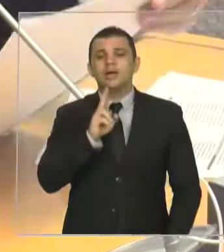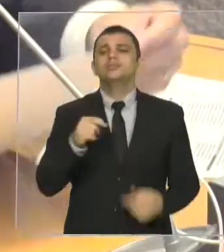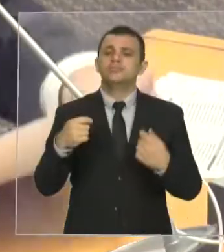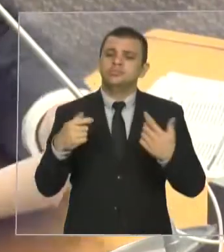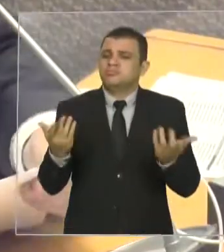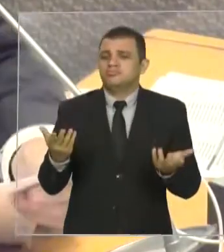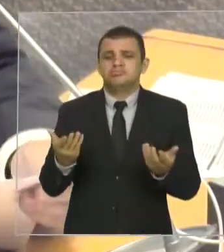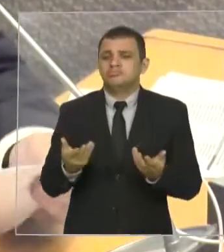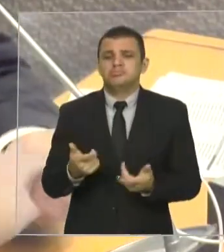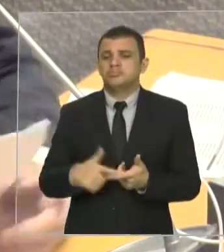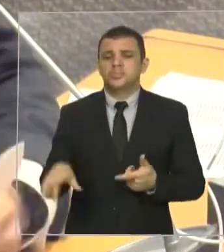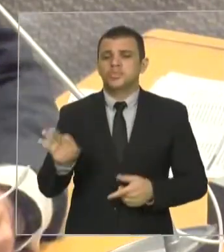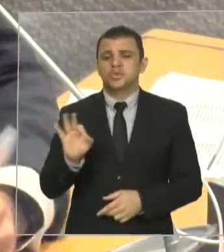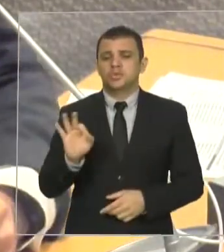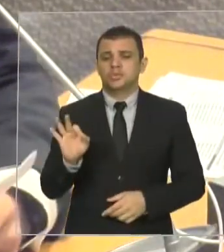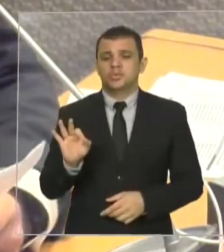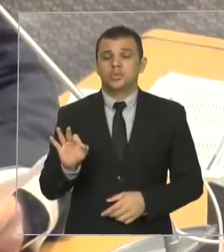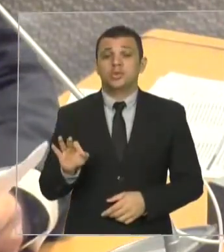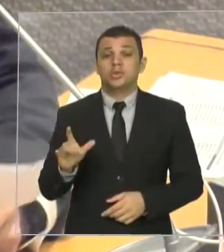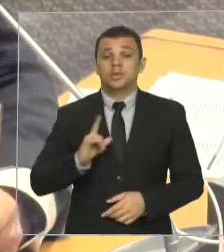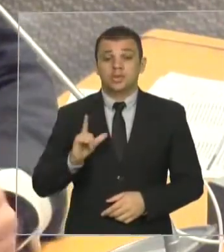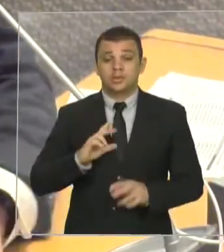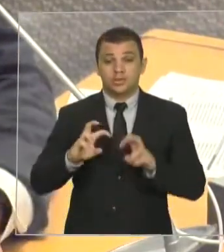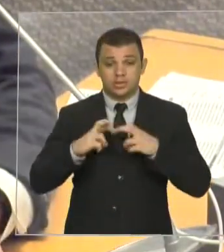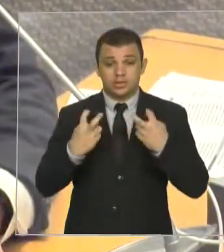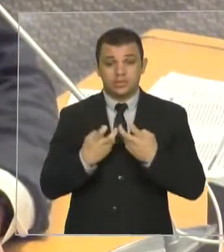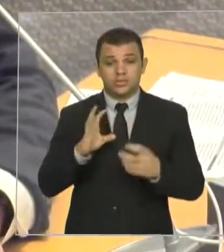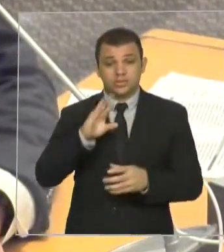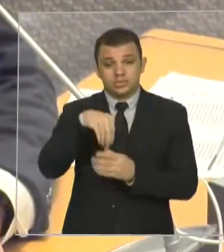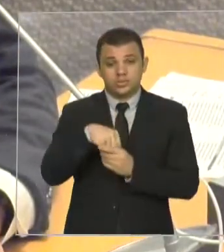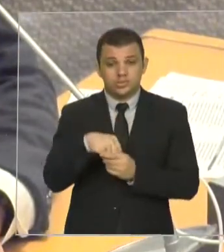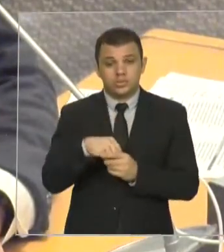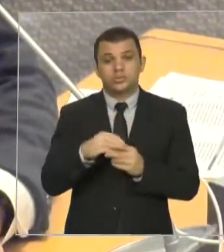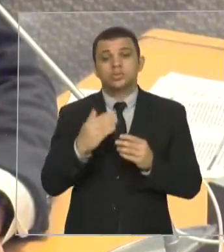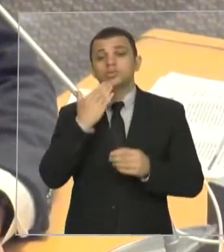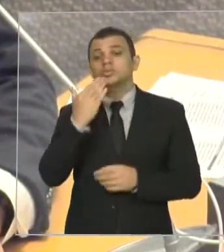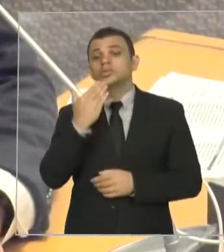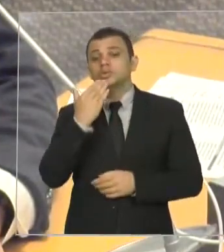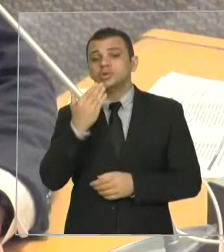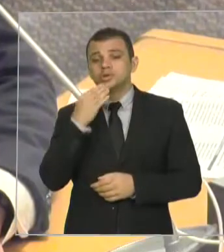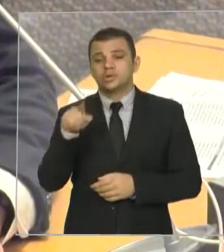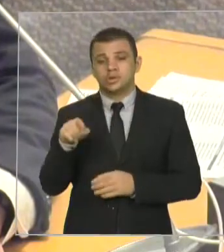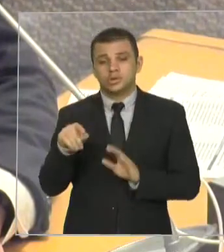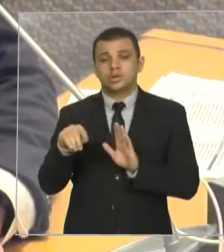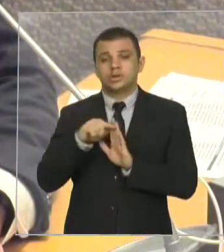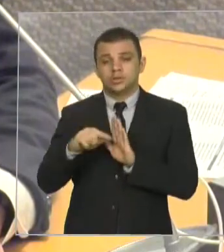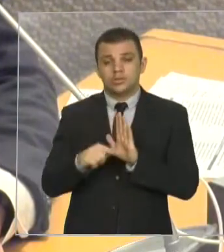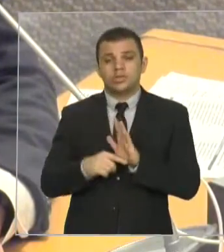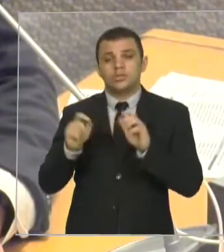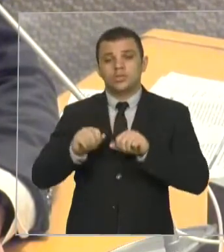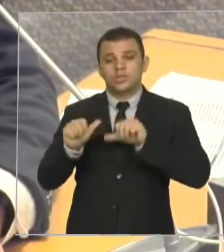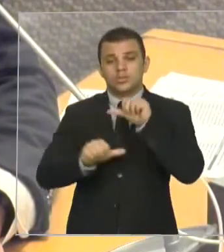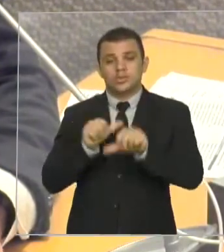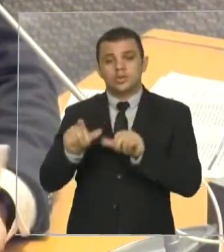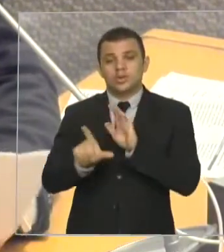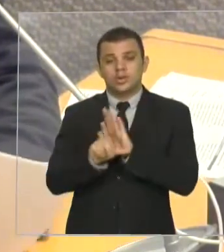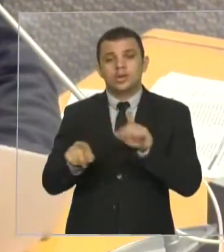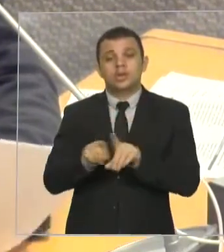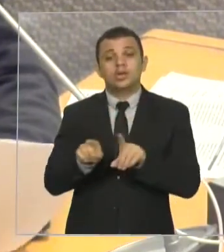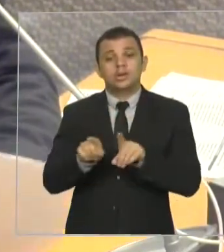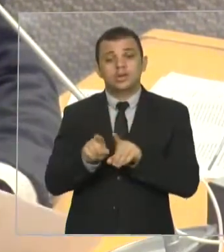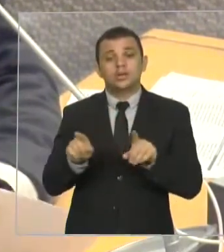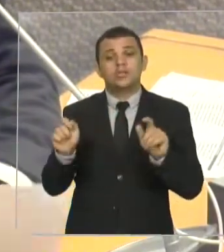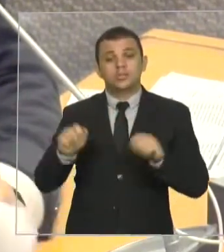das próprias comissões para que esse objeto se transforme em lei e que essas políticas sejam logo executadas, inclusive pelo início do ano